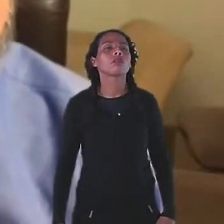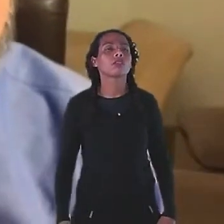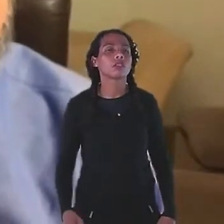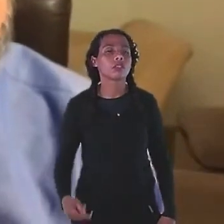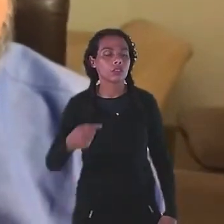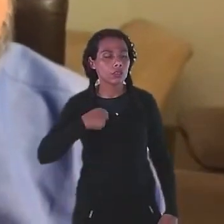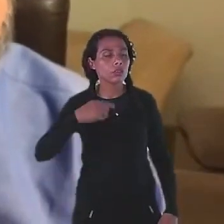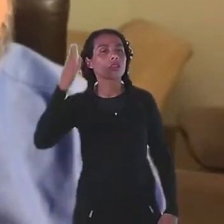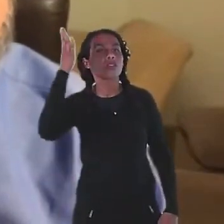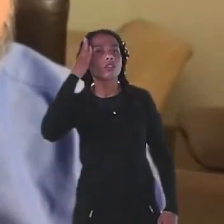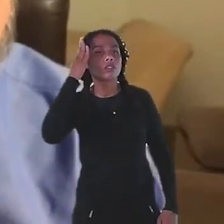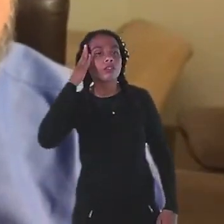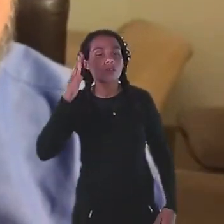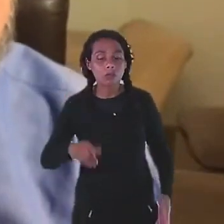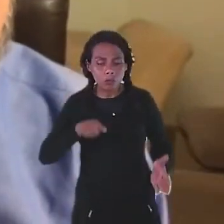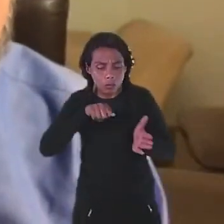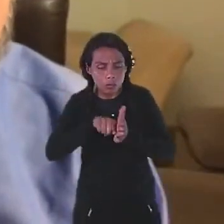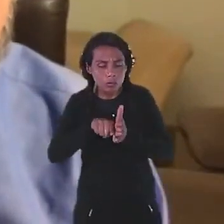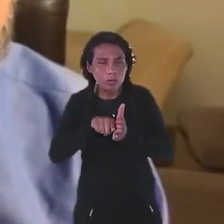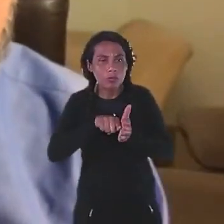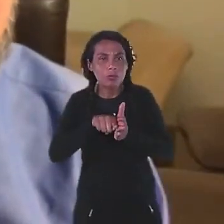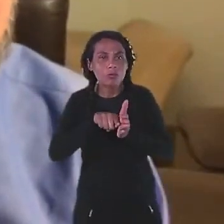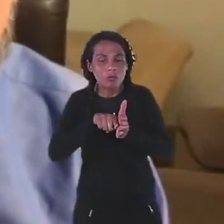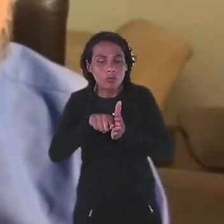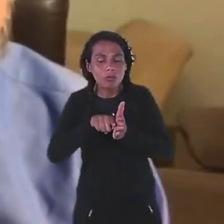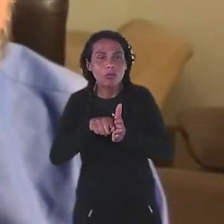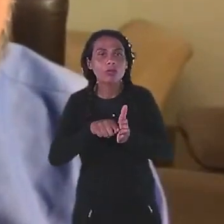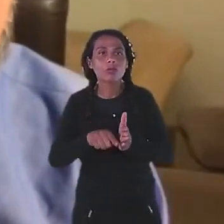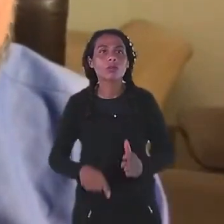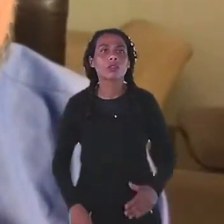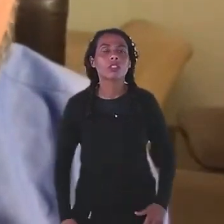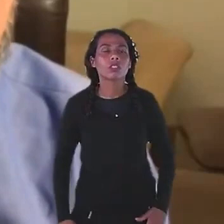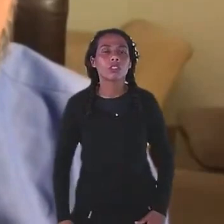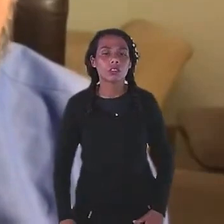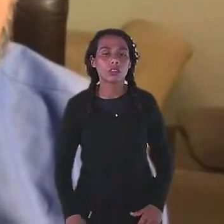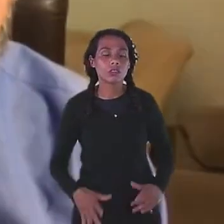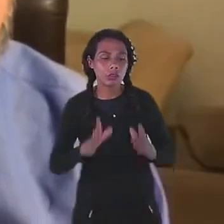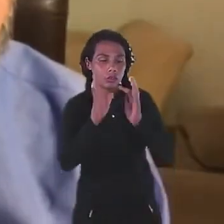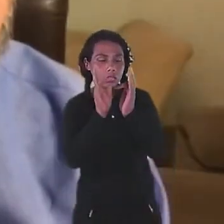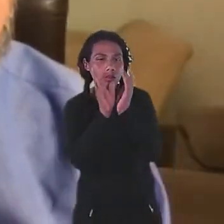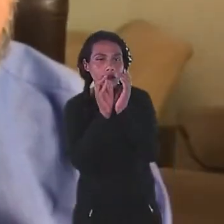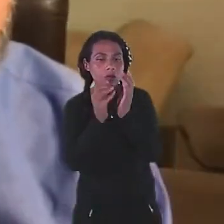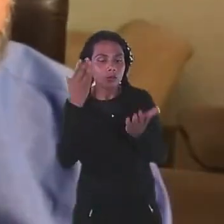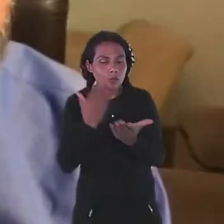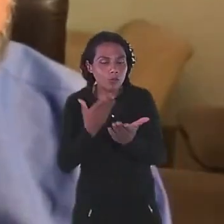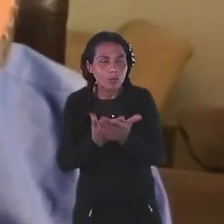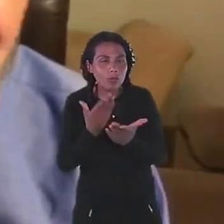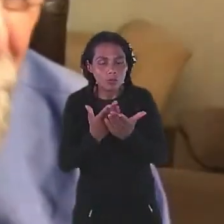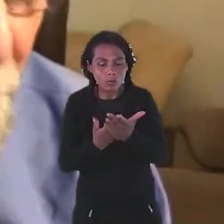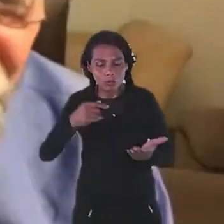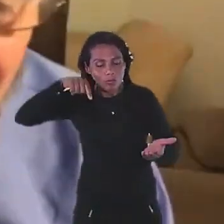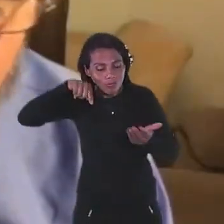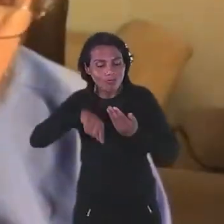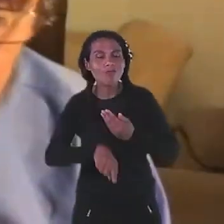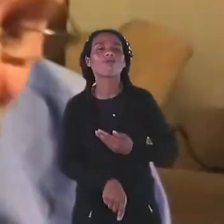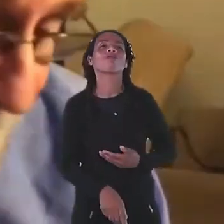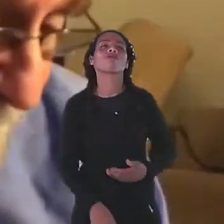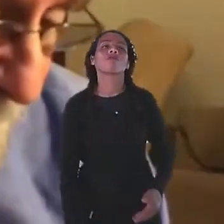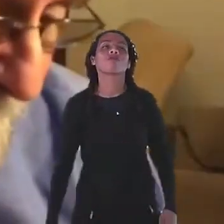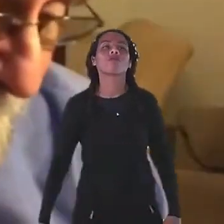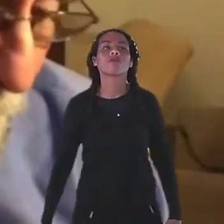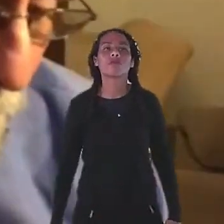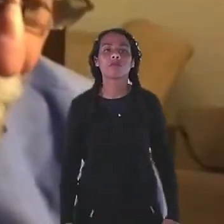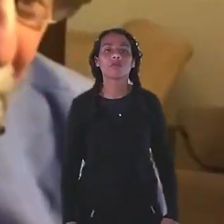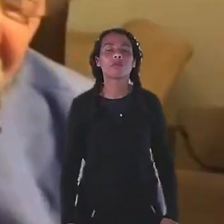trazer essa pesquisa para aplicações neurológicas, aplicações em pacientes, né, distúrbios do cérebro.